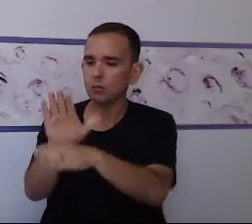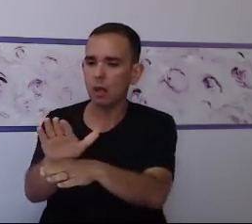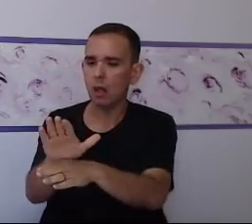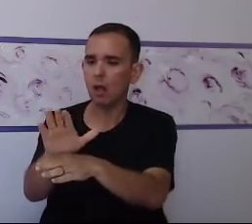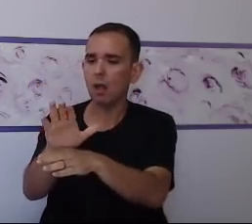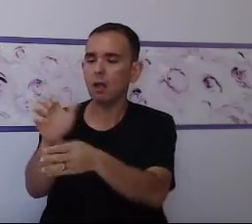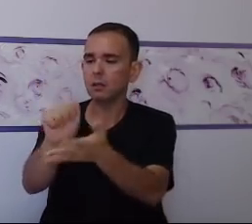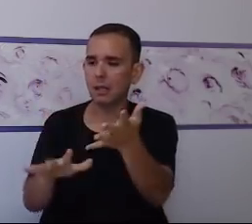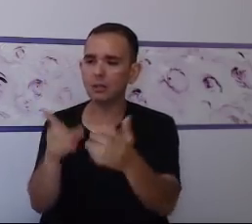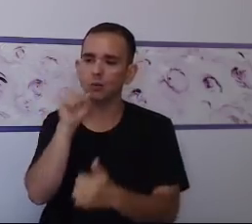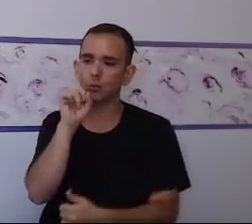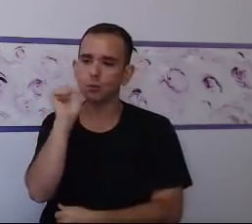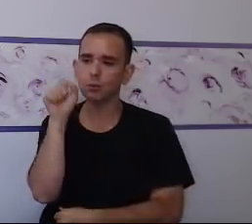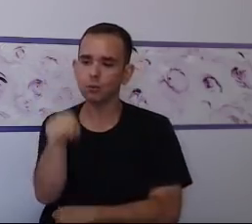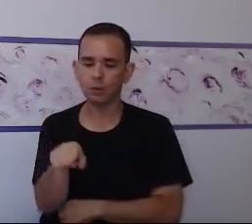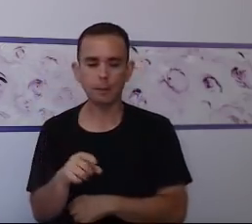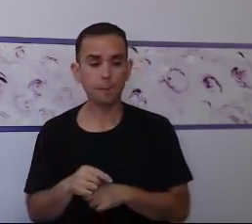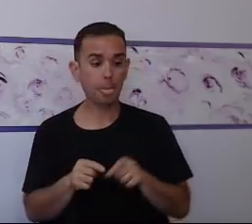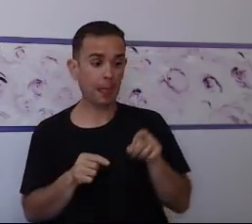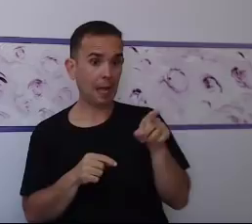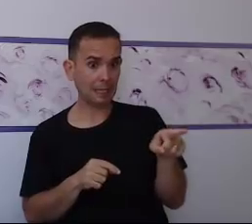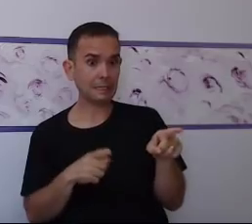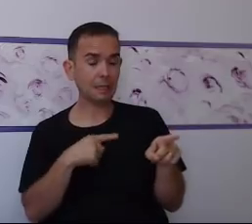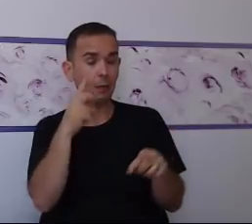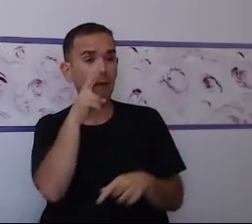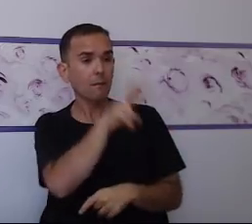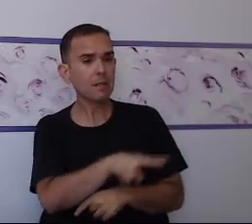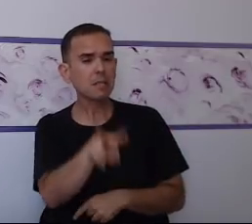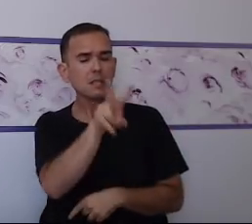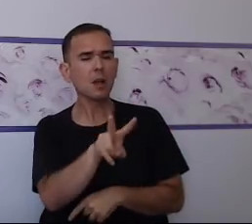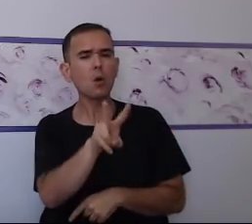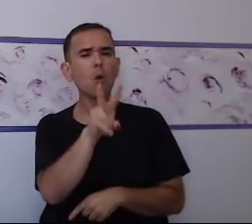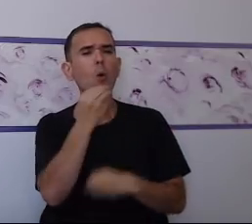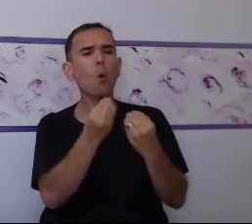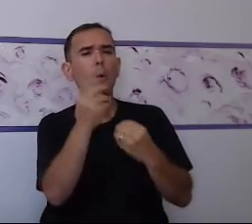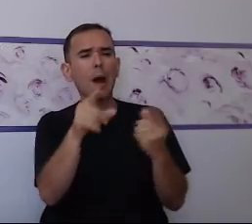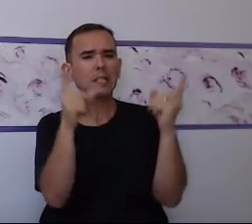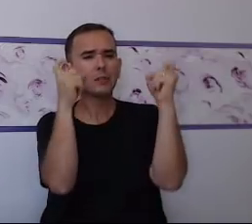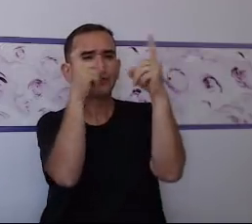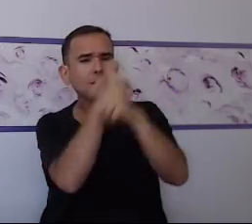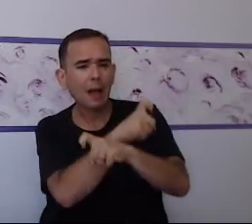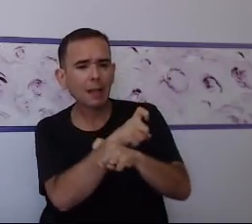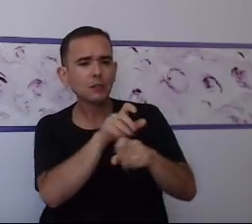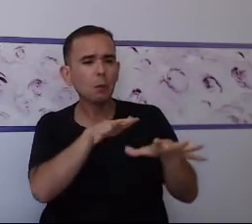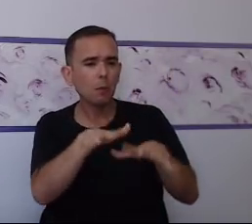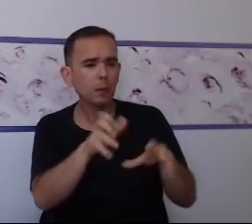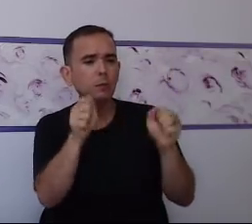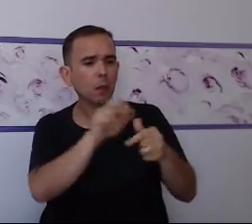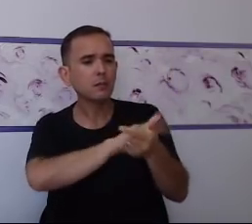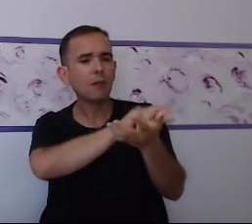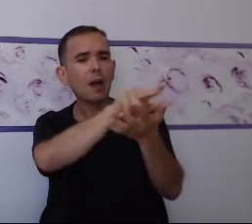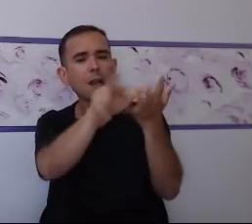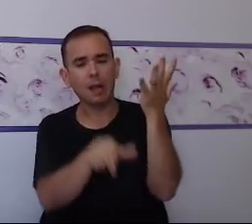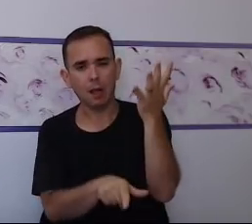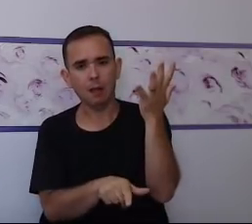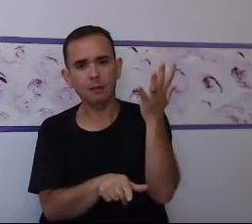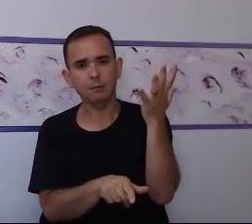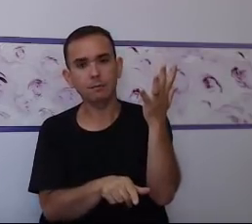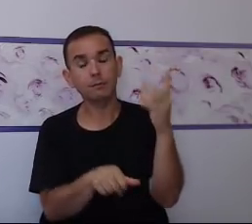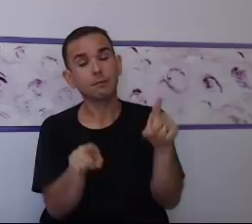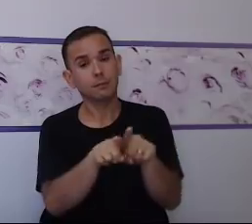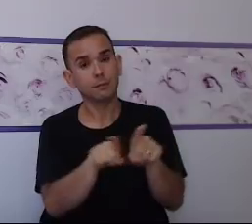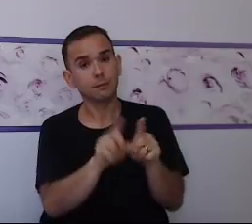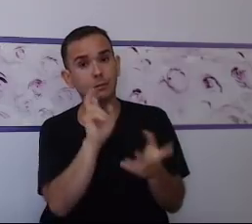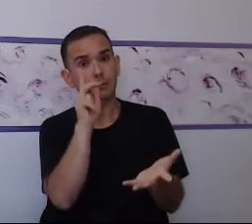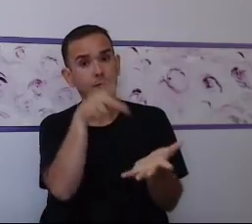diária. Aqui, temos uma visão do quanto a intensidade das dificuldades no movimento pode variar. Na verdade,